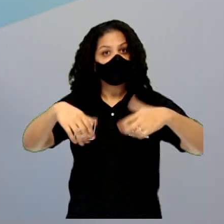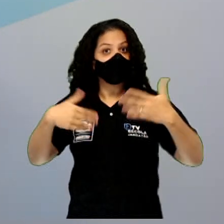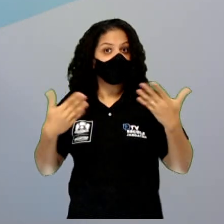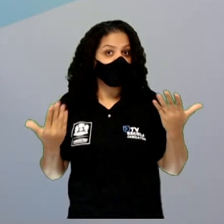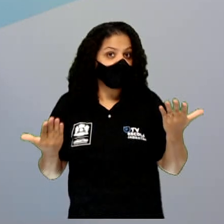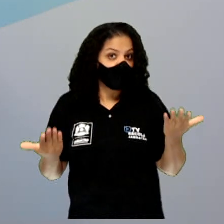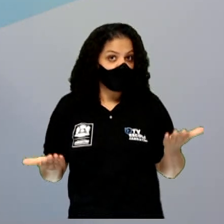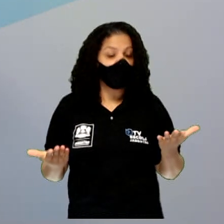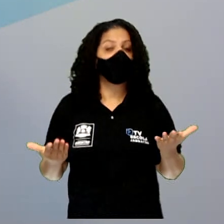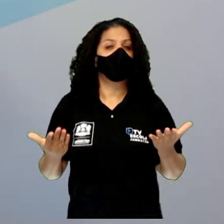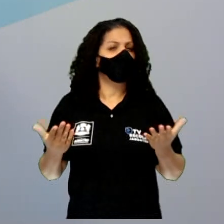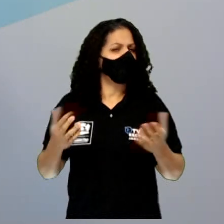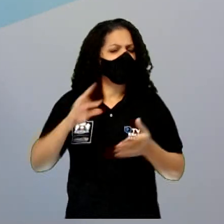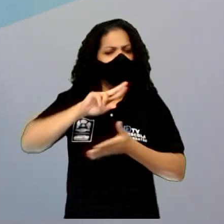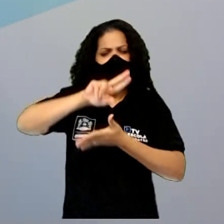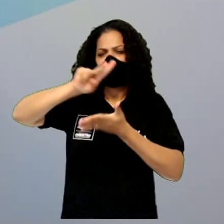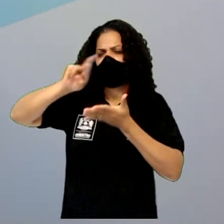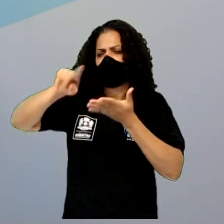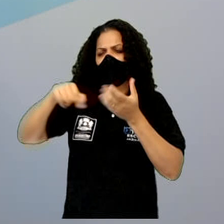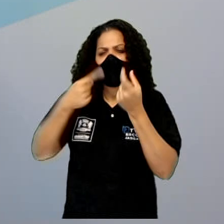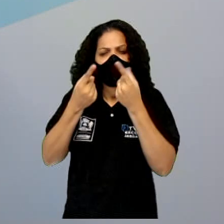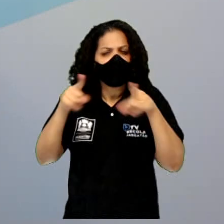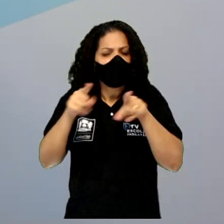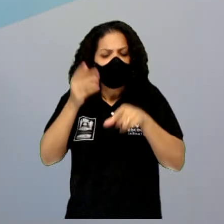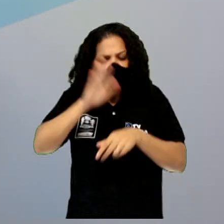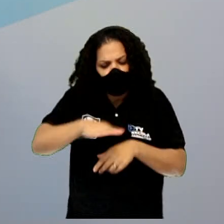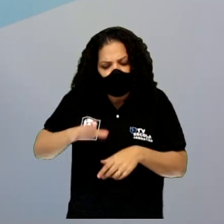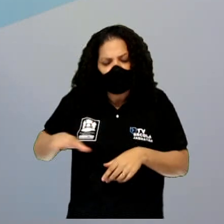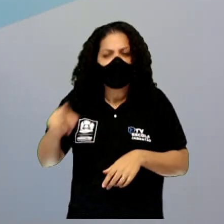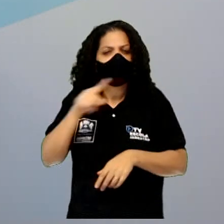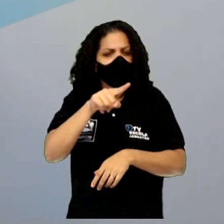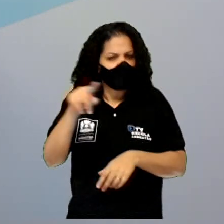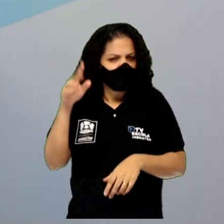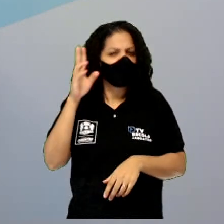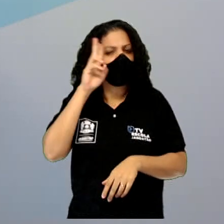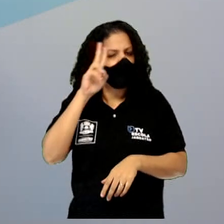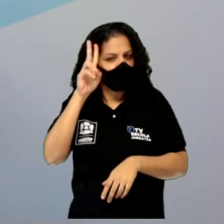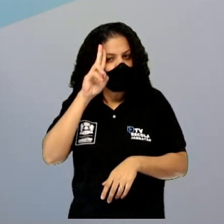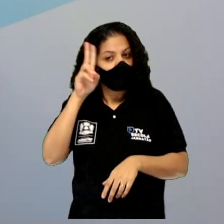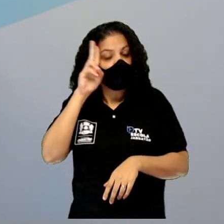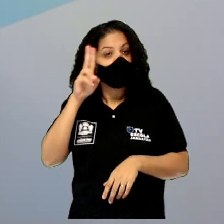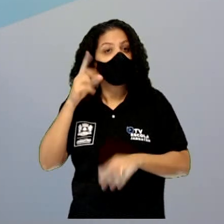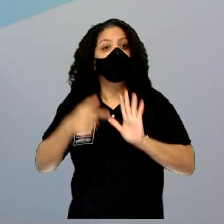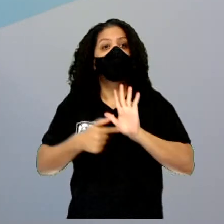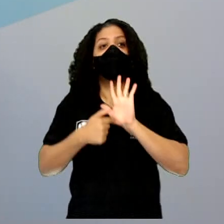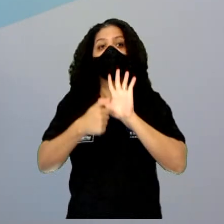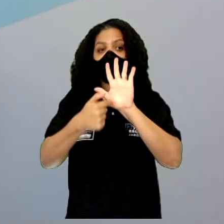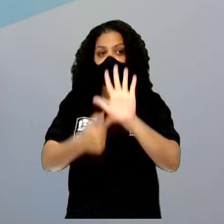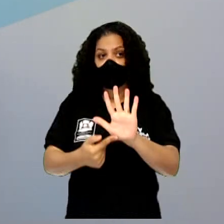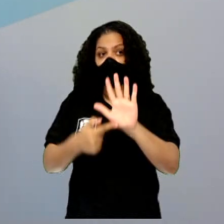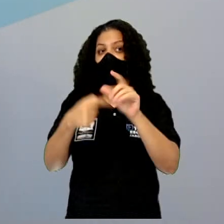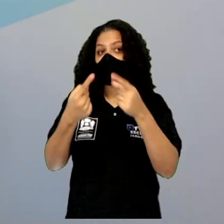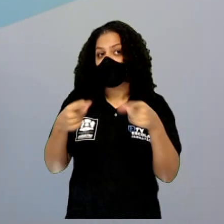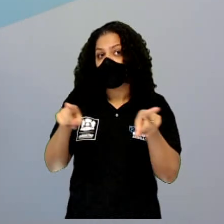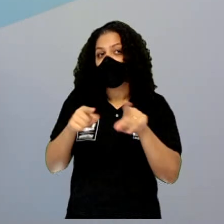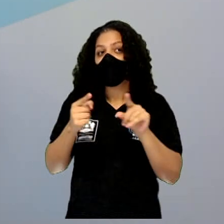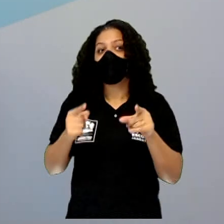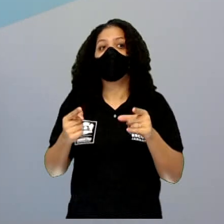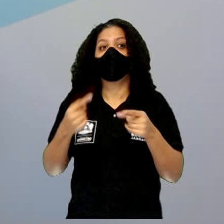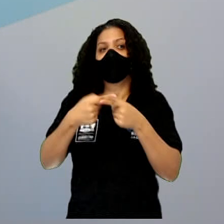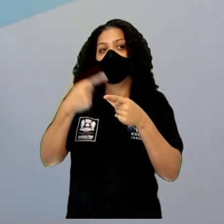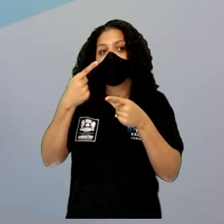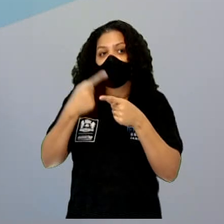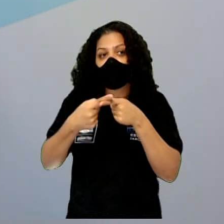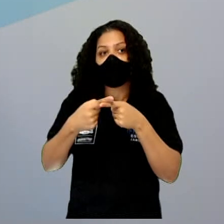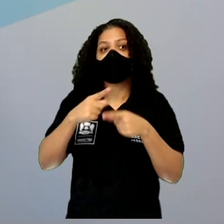canções infantis que eu tenho certeza que vocês lembram. Essa eu trouxe porque ela tem palavras bem semelhantes. Ciranda,